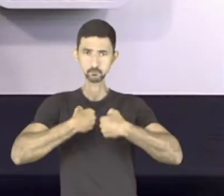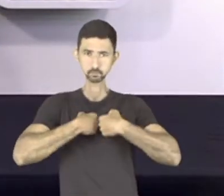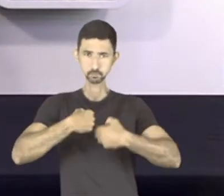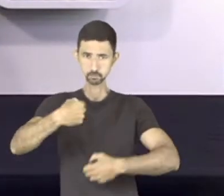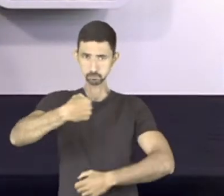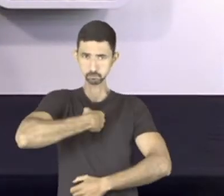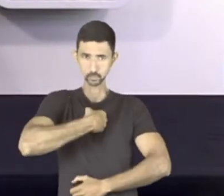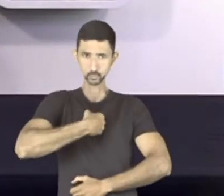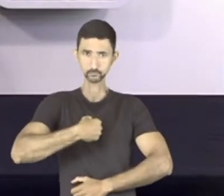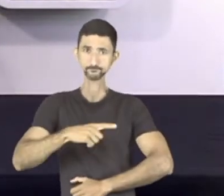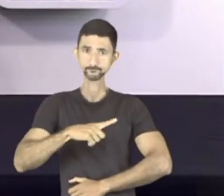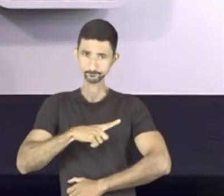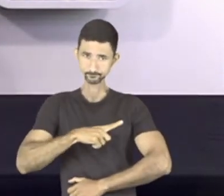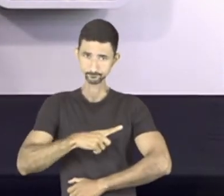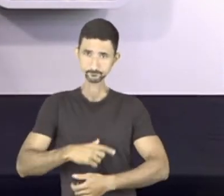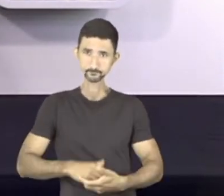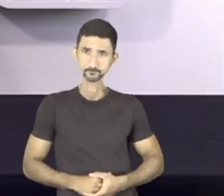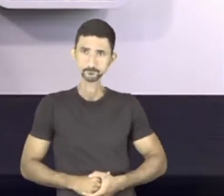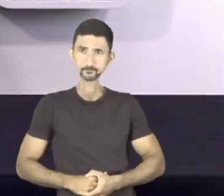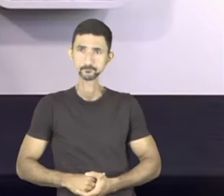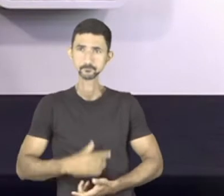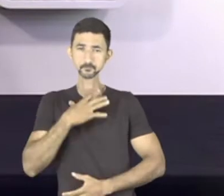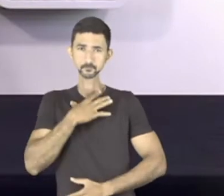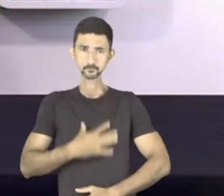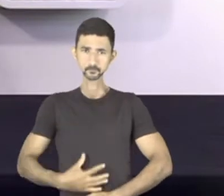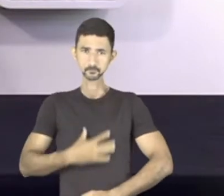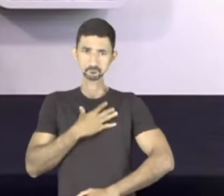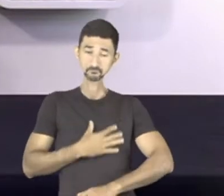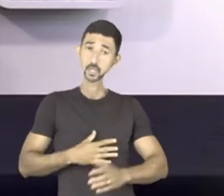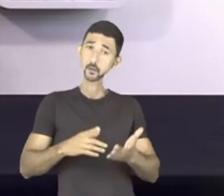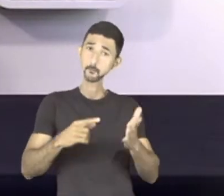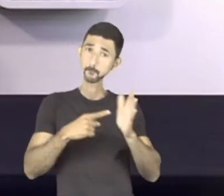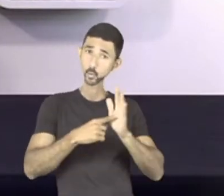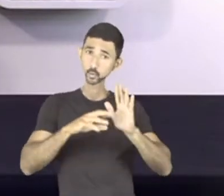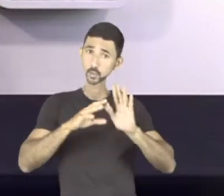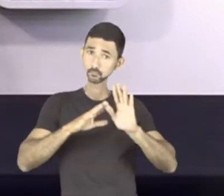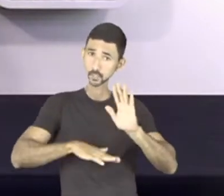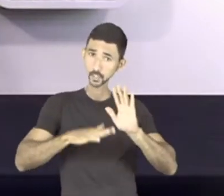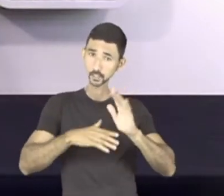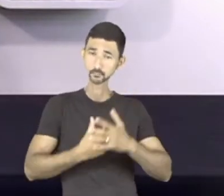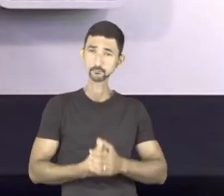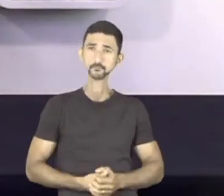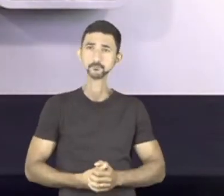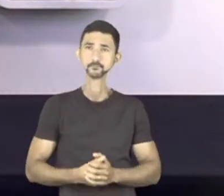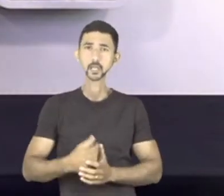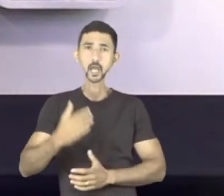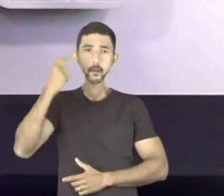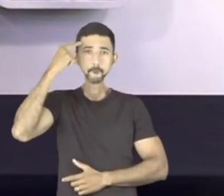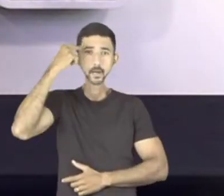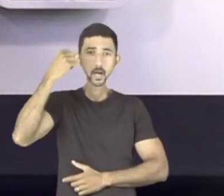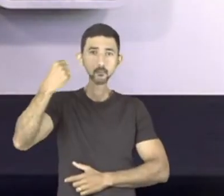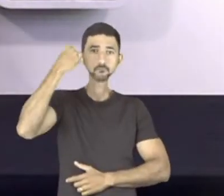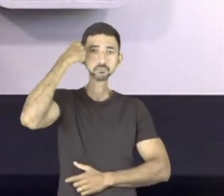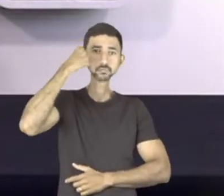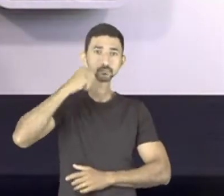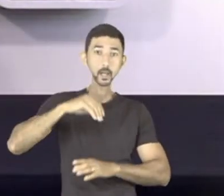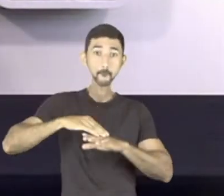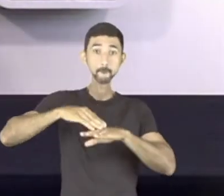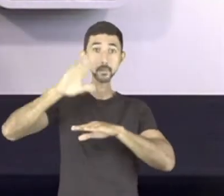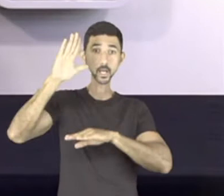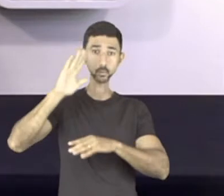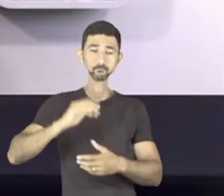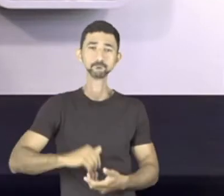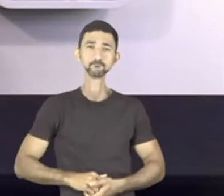tórax. Os golpes no tórax vai valer uma pontuação menor e os golpes na cabeça uma